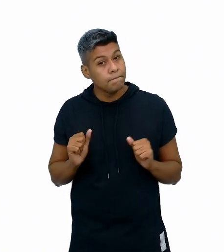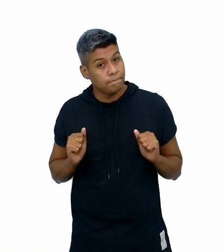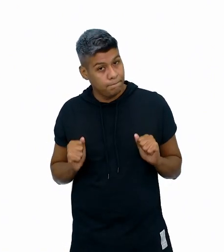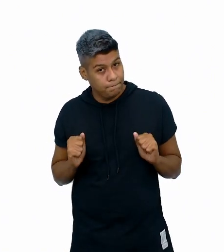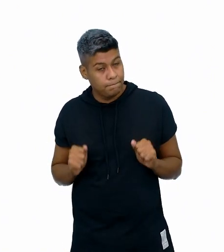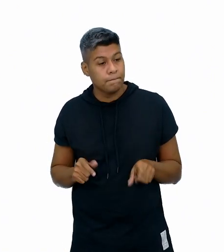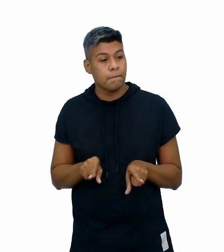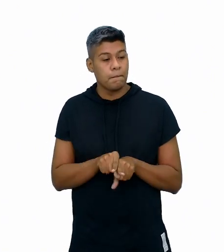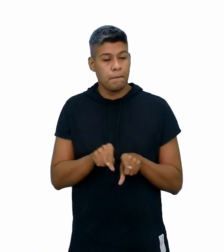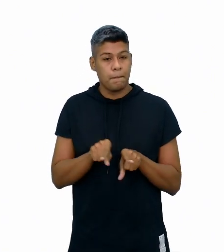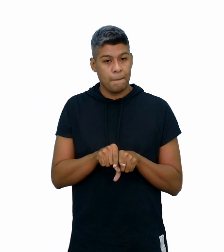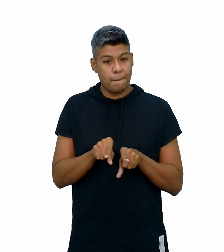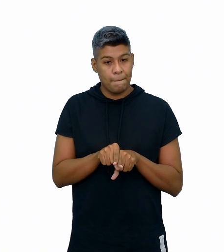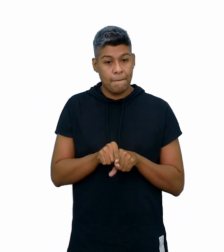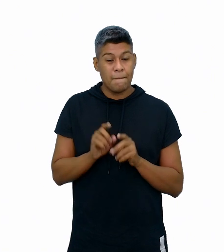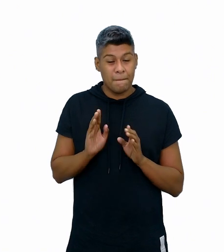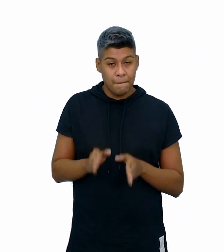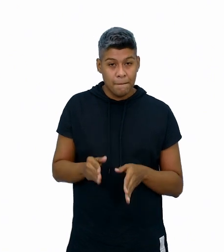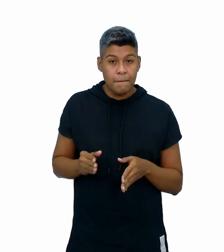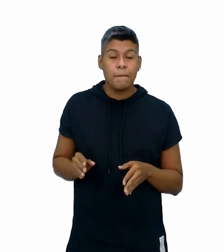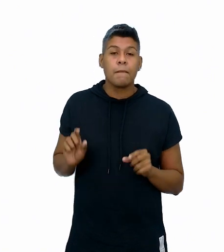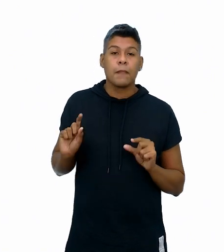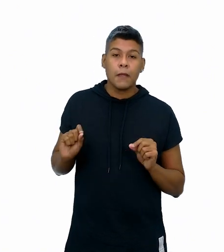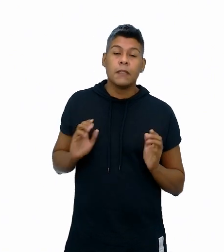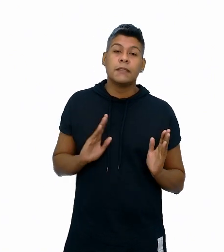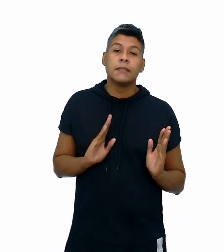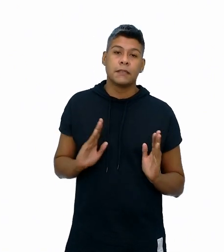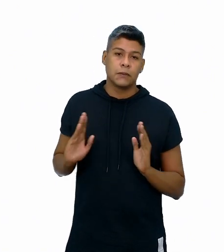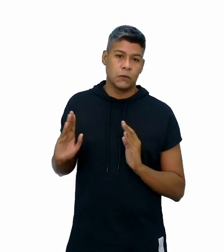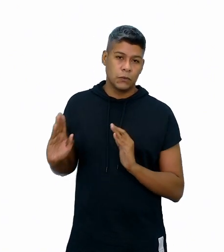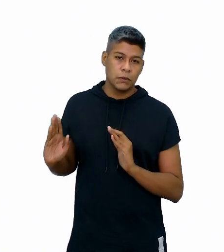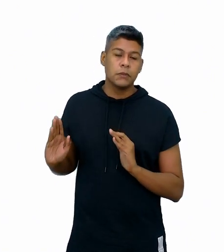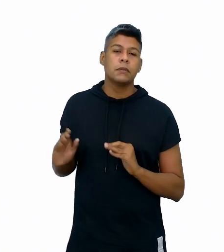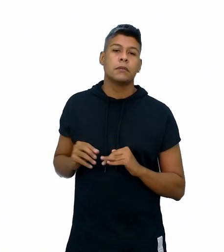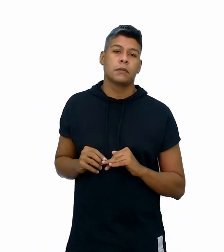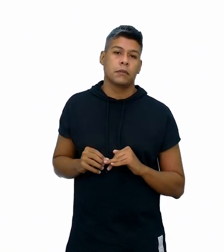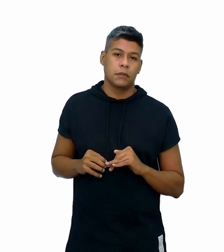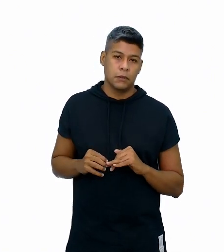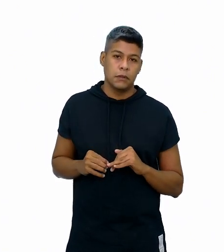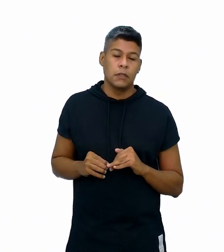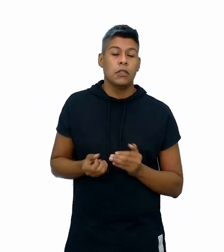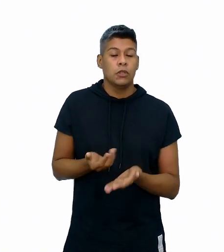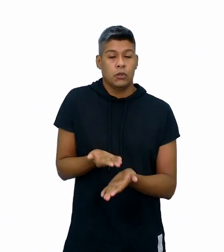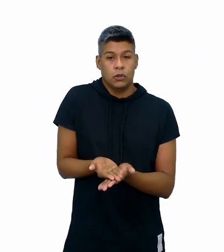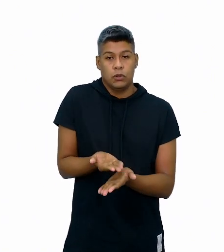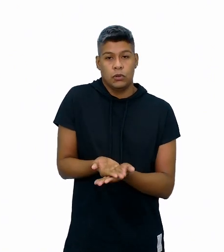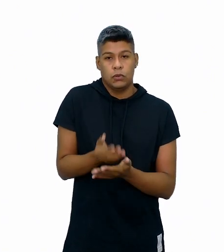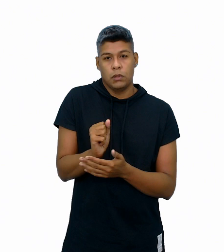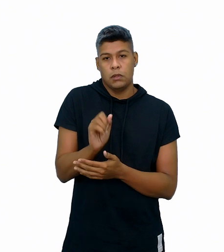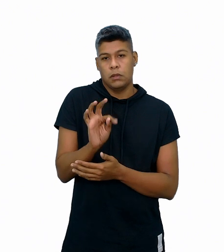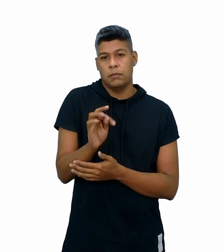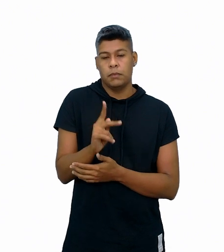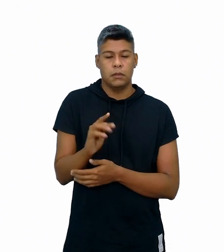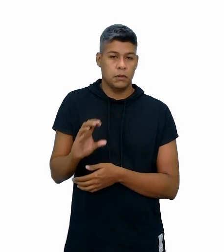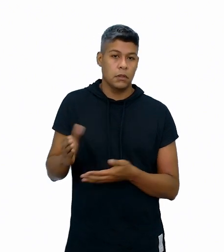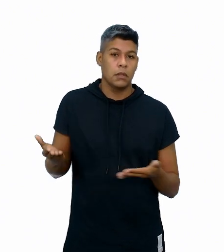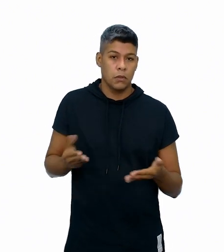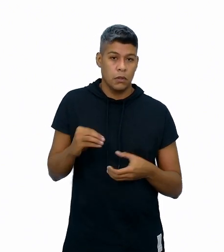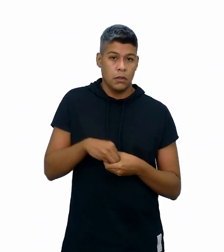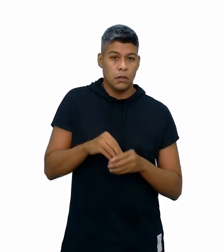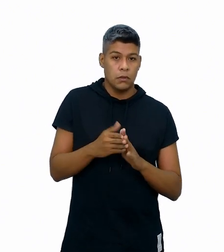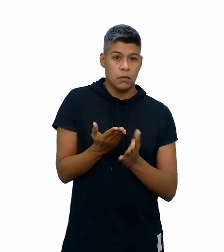possam já encaminhar, né, ao longo da sequência desse estudo aí da ATPC agora na